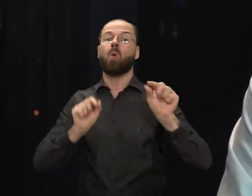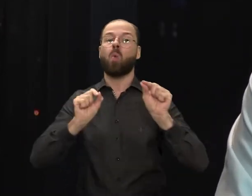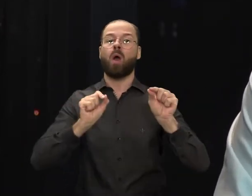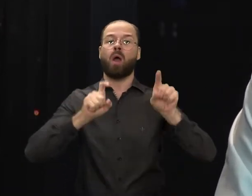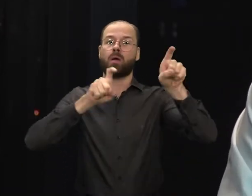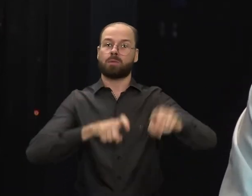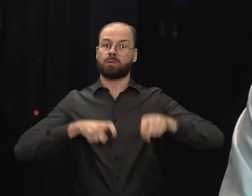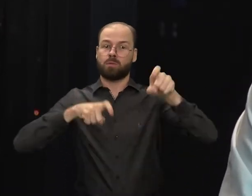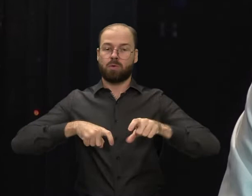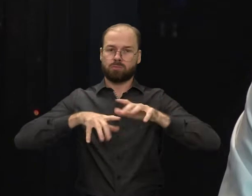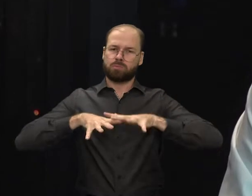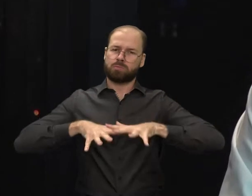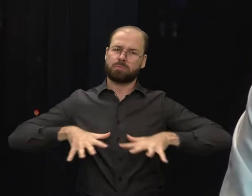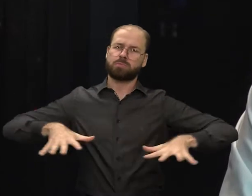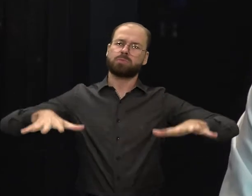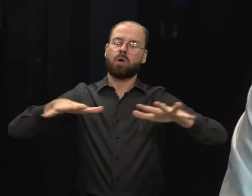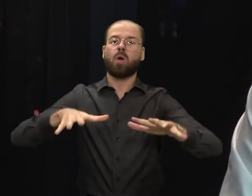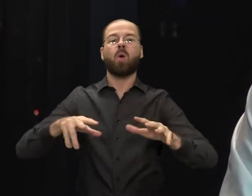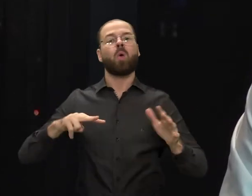pastagens